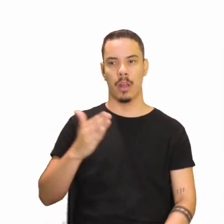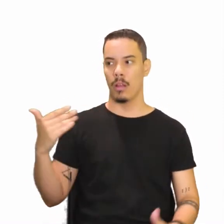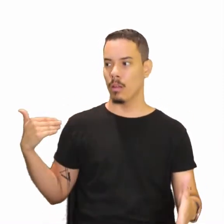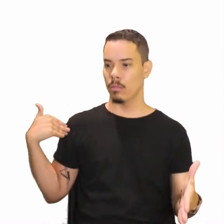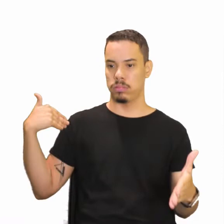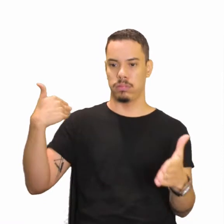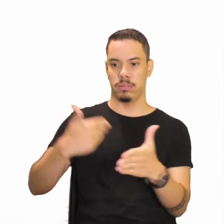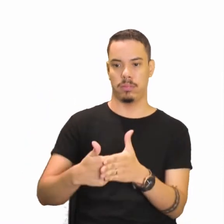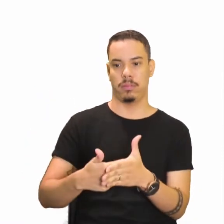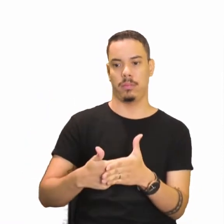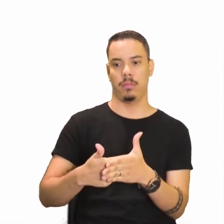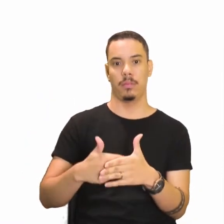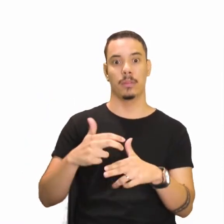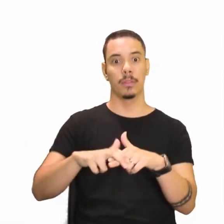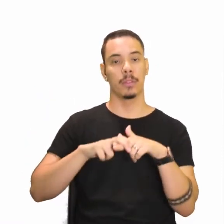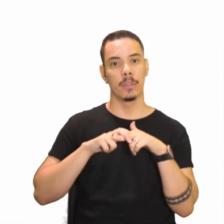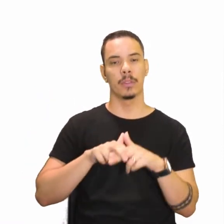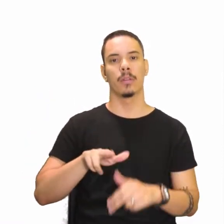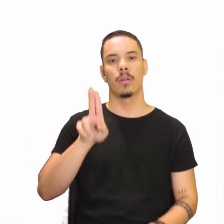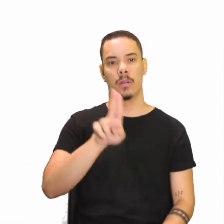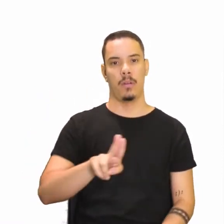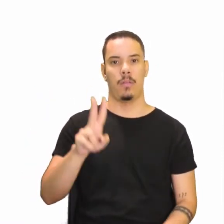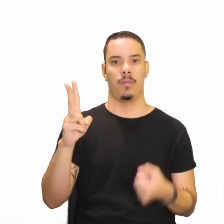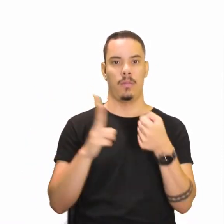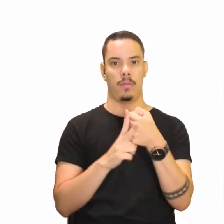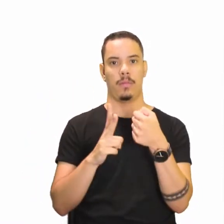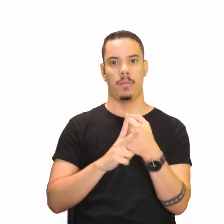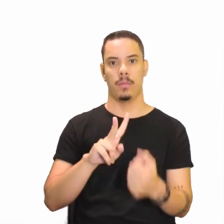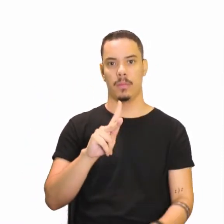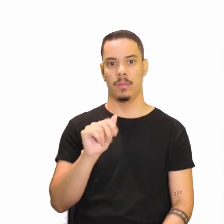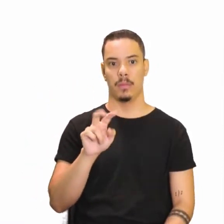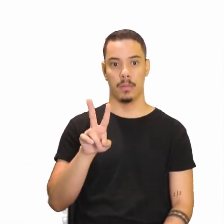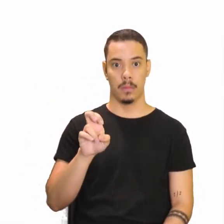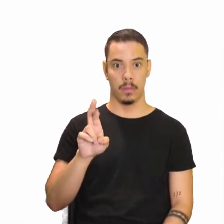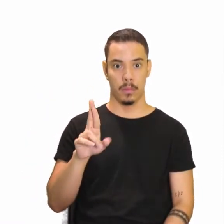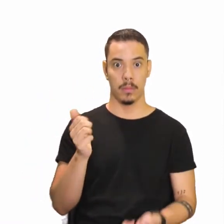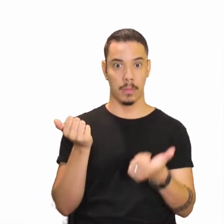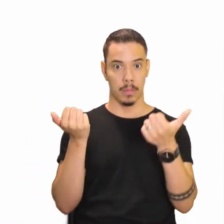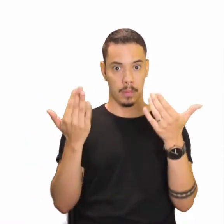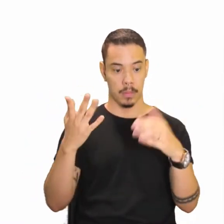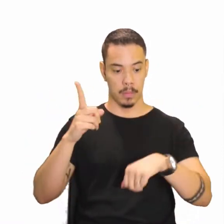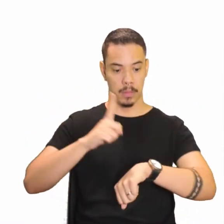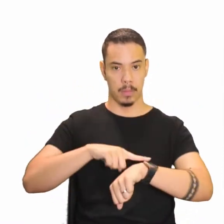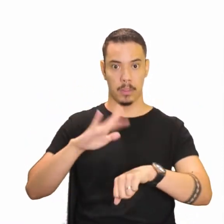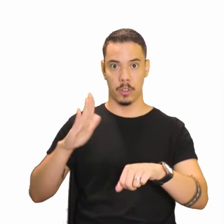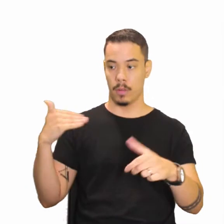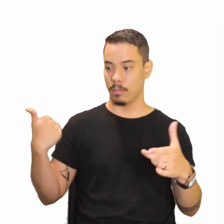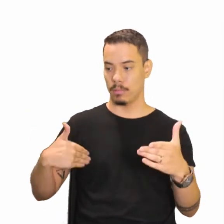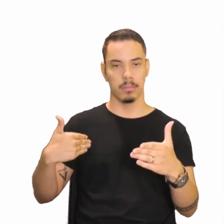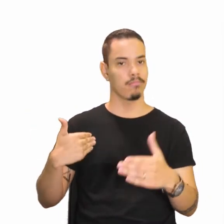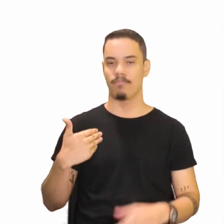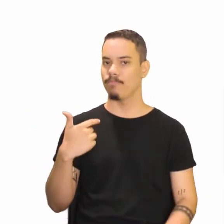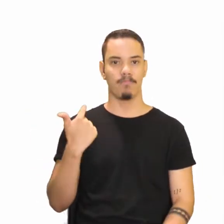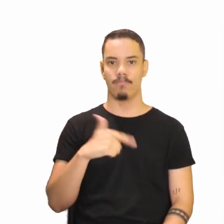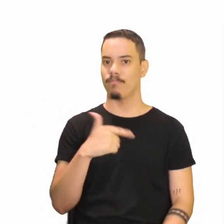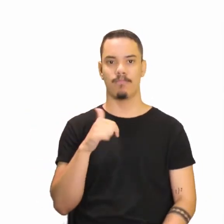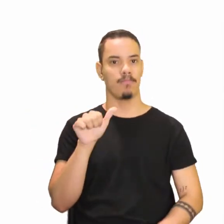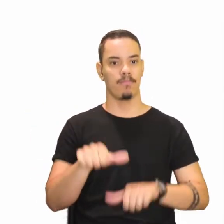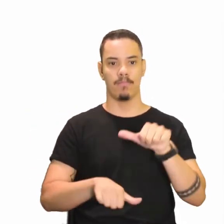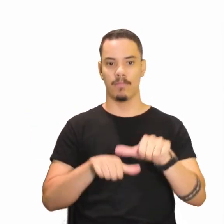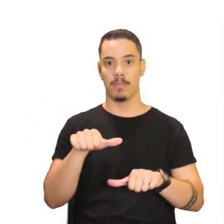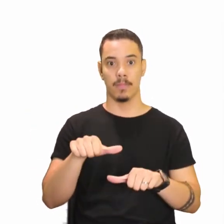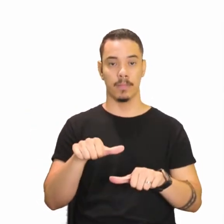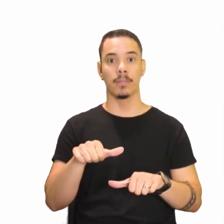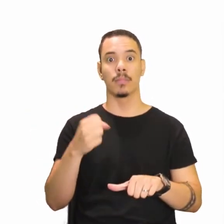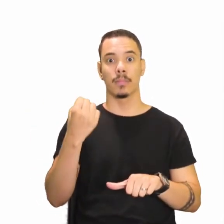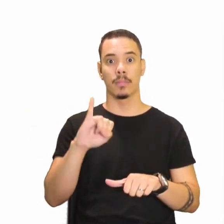Então, usou o verbo haver indicando tempo decorrido, não haverá flexão. Mas se